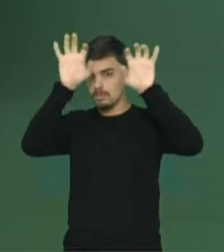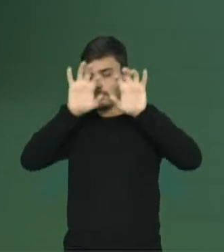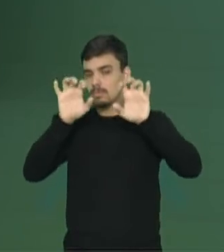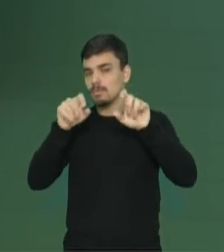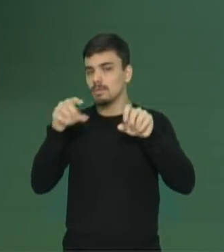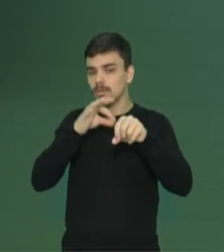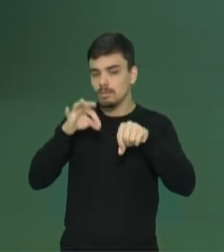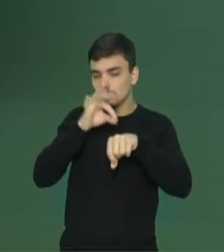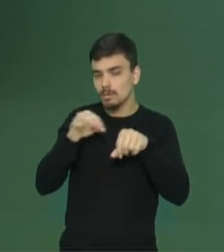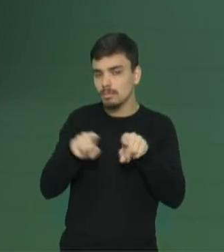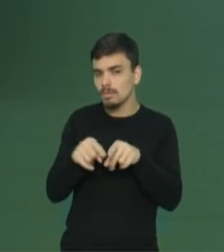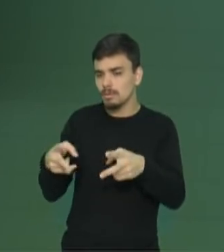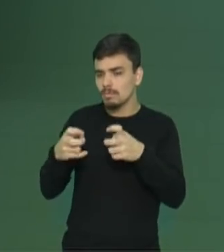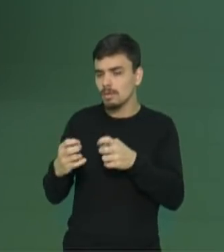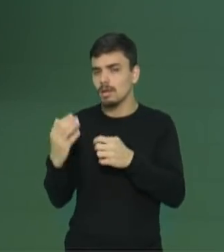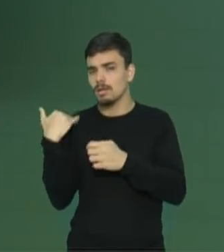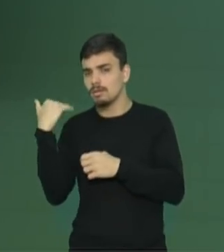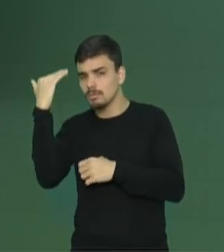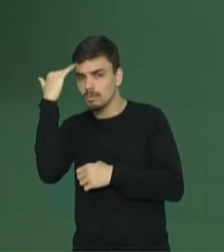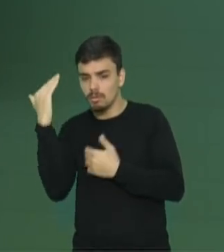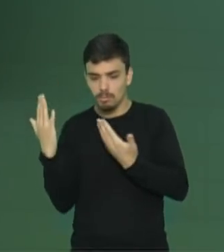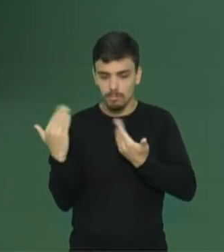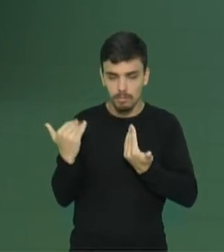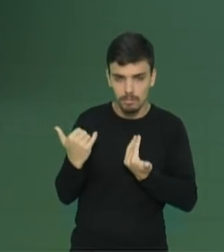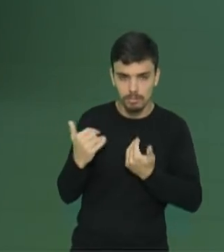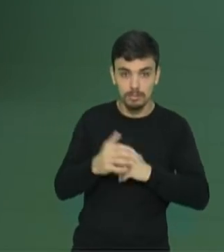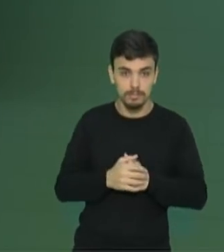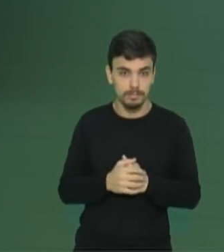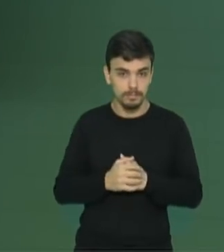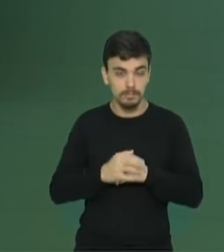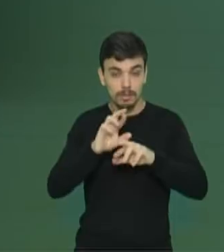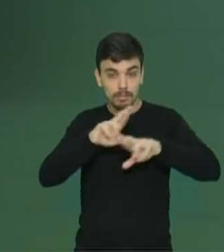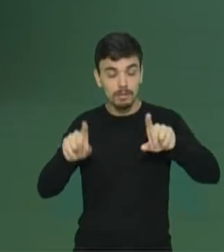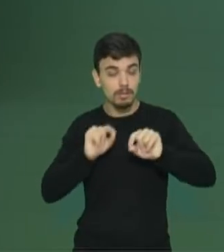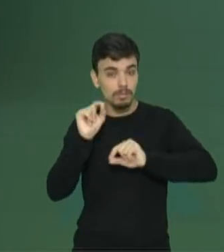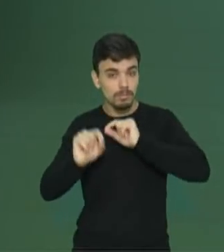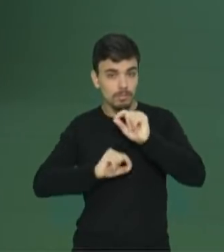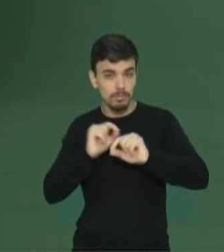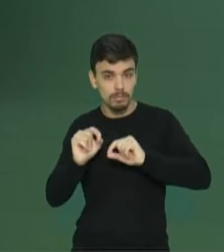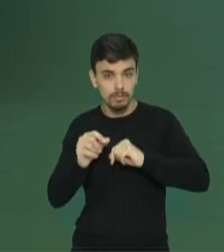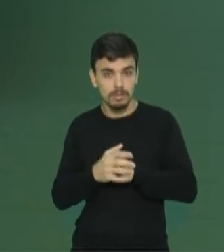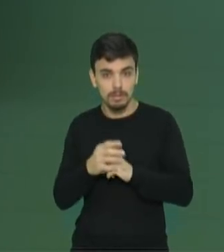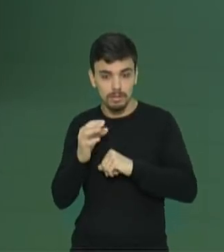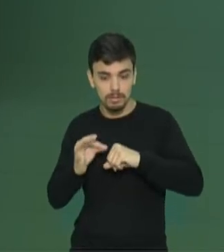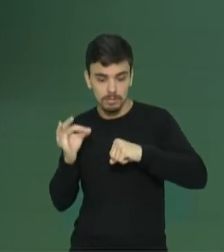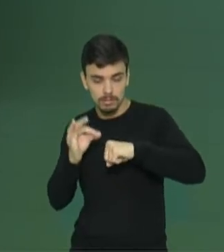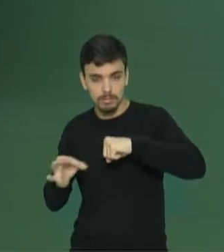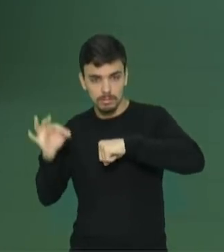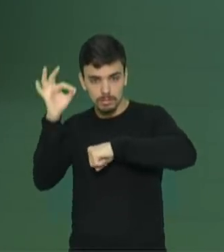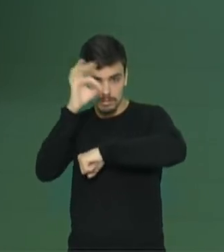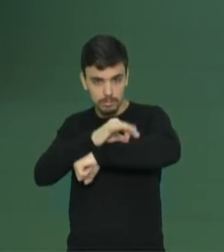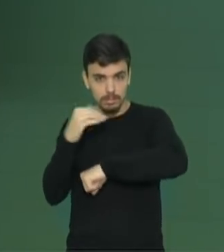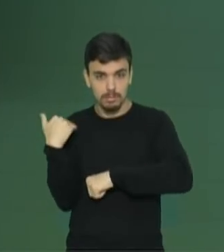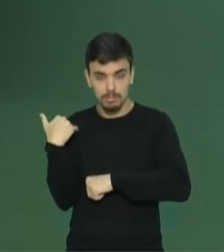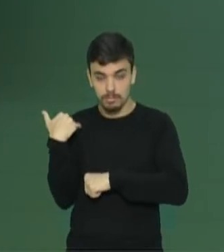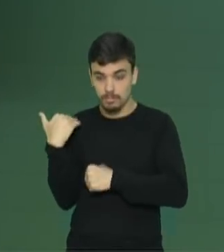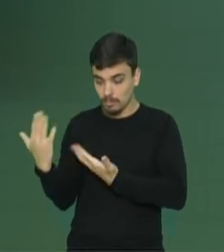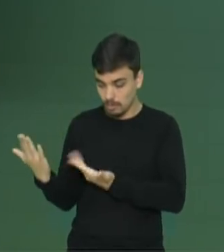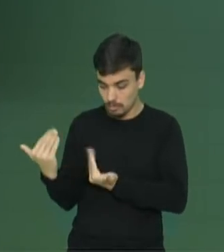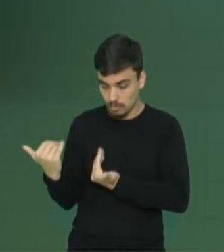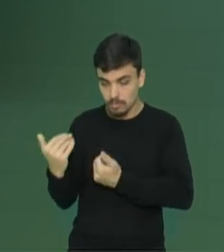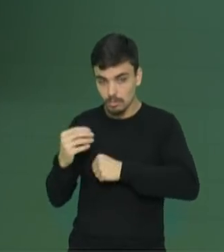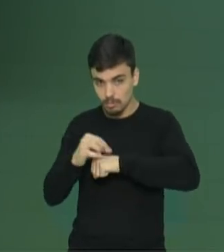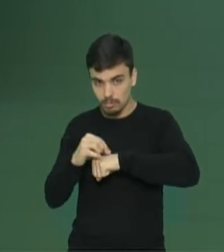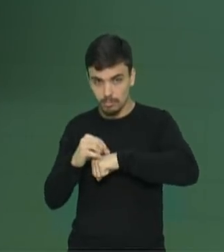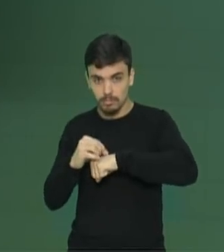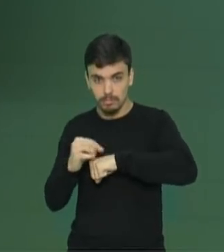e os jovens. Qual a diferença? Os adultos são rasteiros, por não poderem voar, eles vêm saltando. Corrigindo, os jovens são